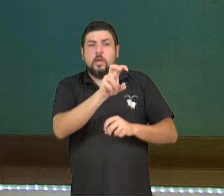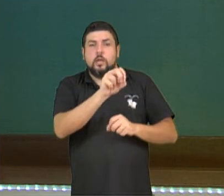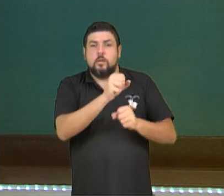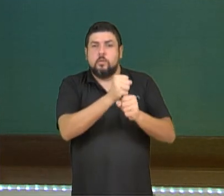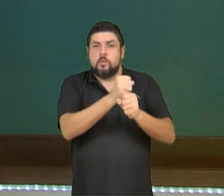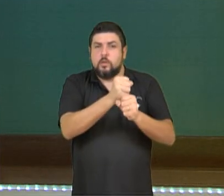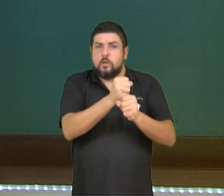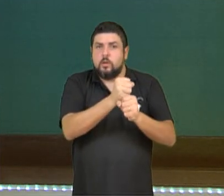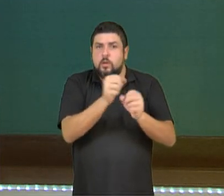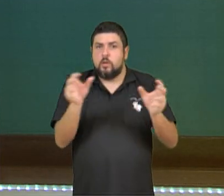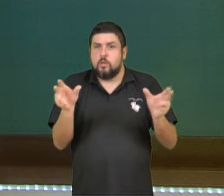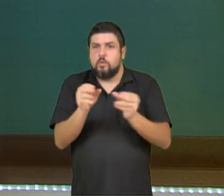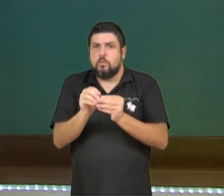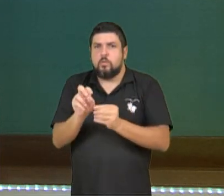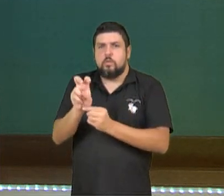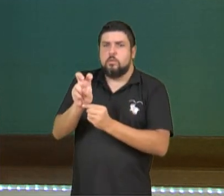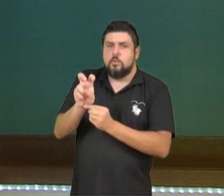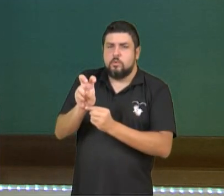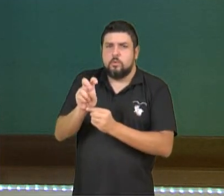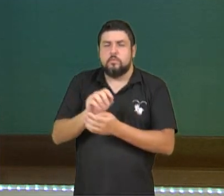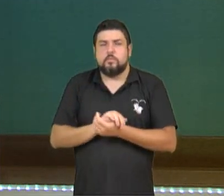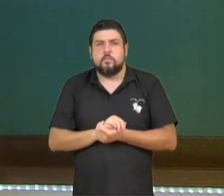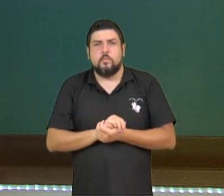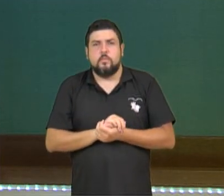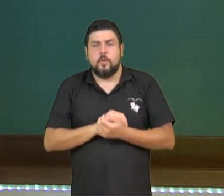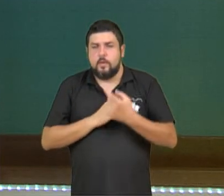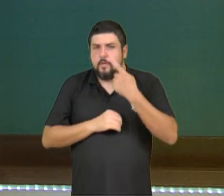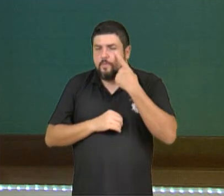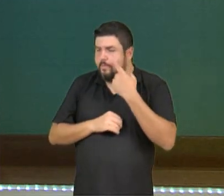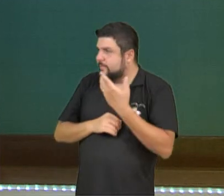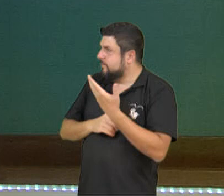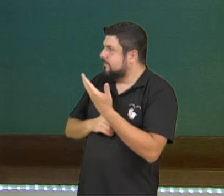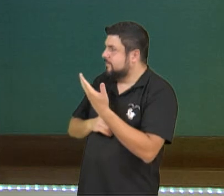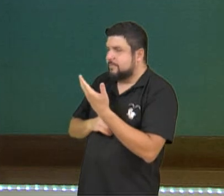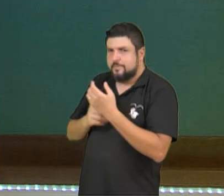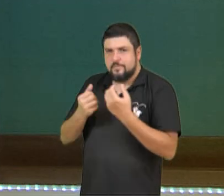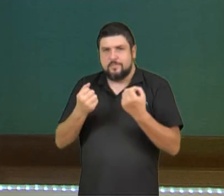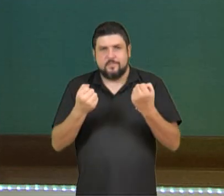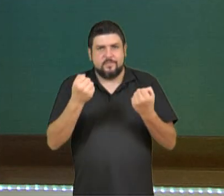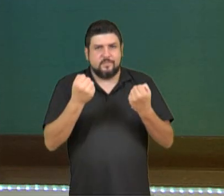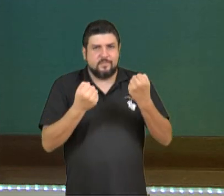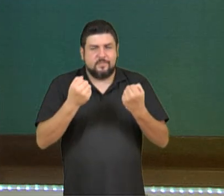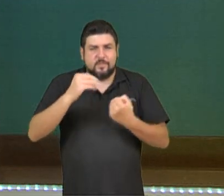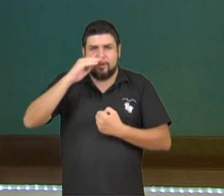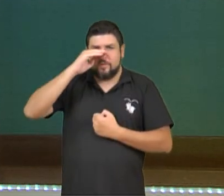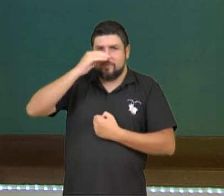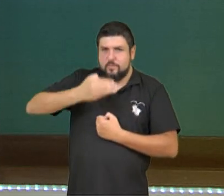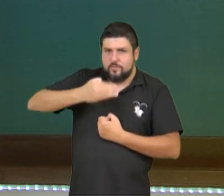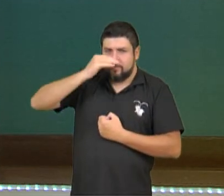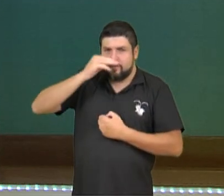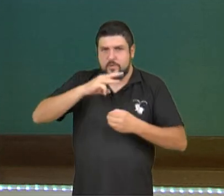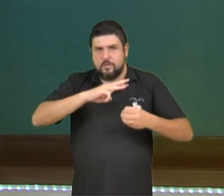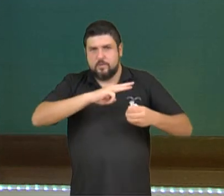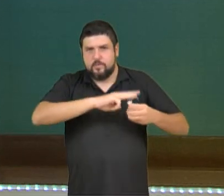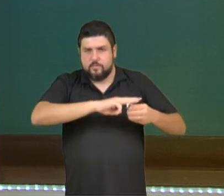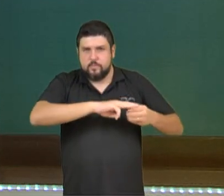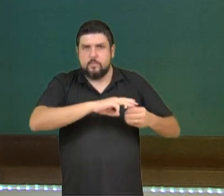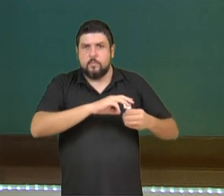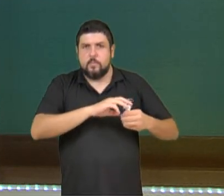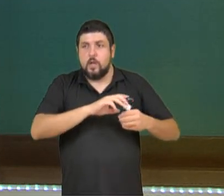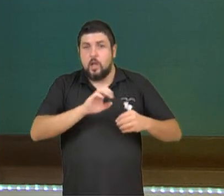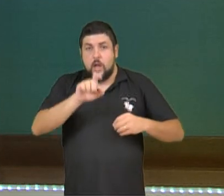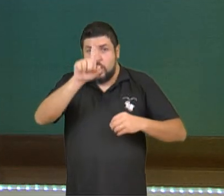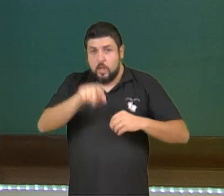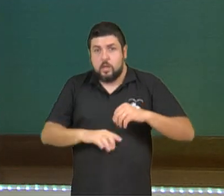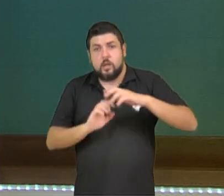do Fusquinha tão querido pelos brasileiros, onde, destacado pela produção da Volkswagen, traz uma empresa